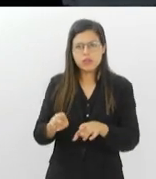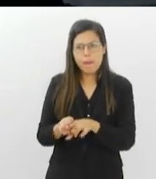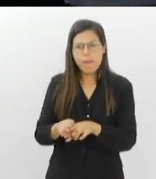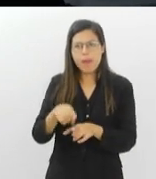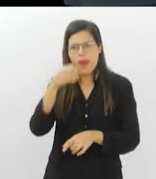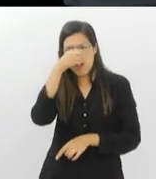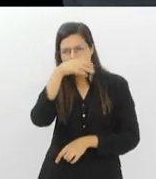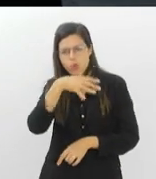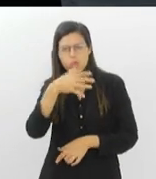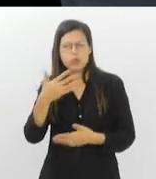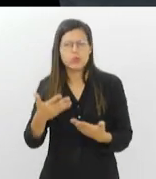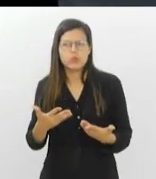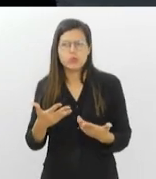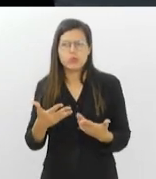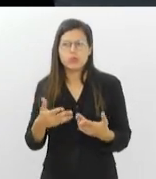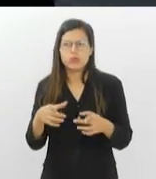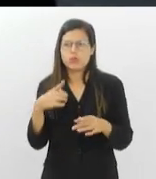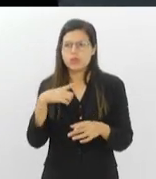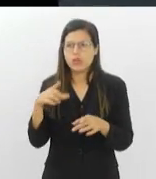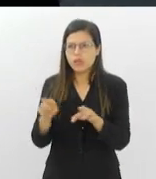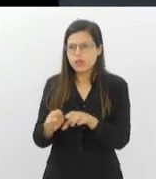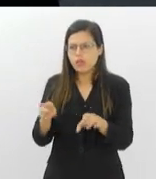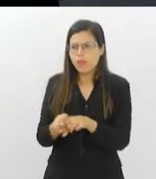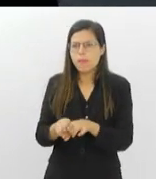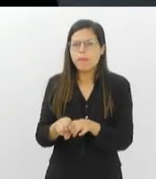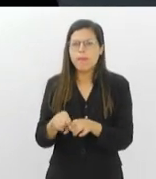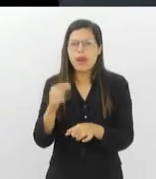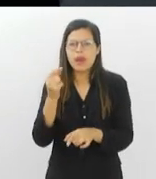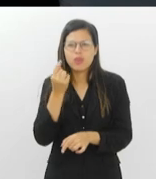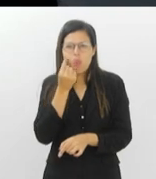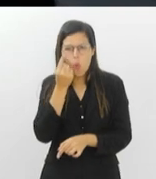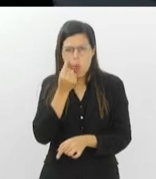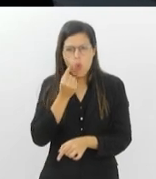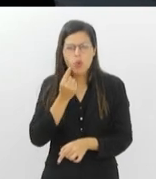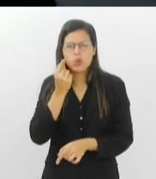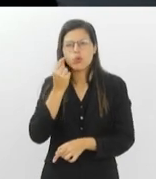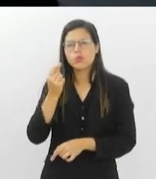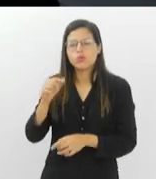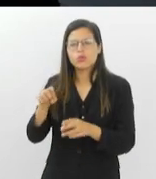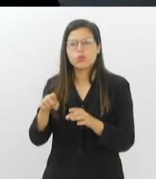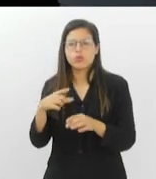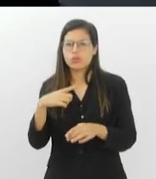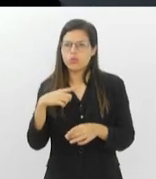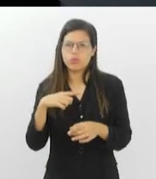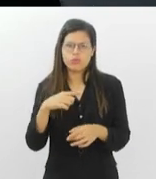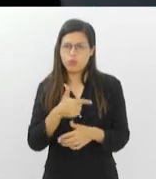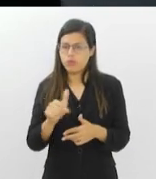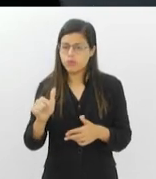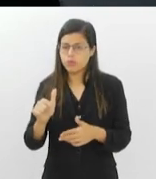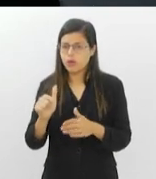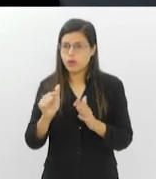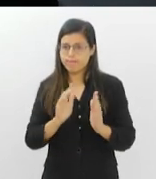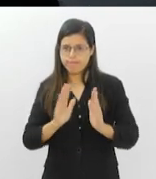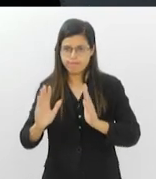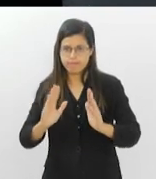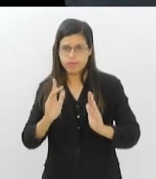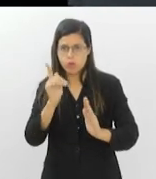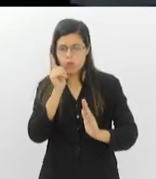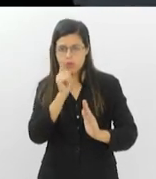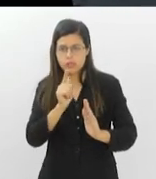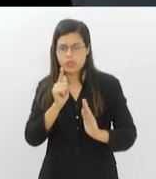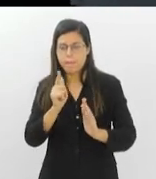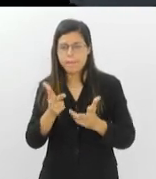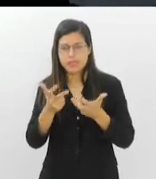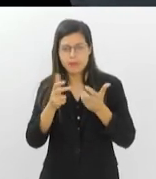dessa irritabilidade, dermatite, casquinhas na cabeça. E aí, a longo prazo, sem esse tratamento, a gente vai poder identificar um atraso